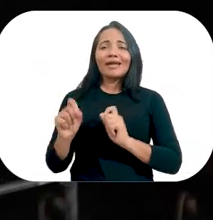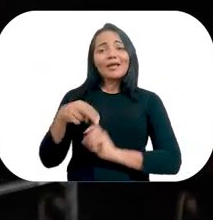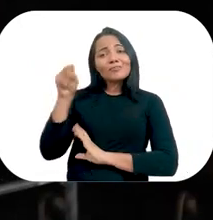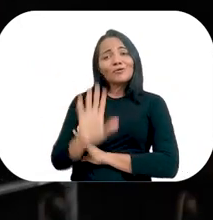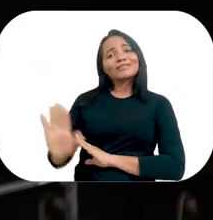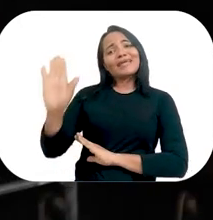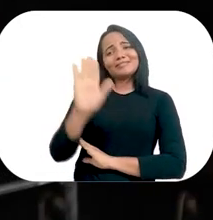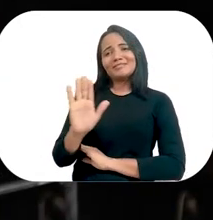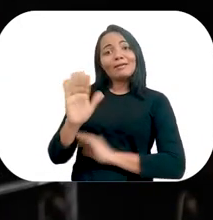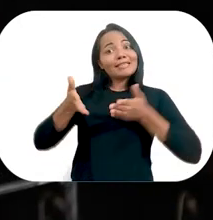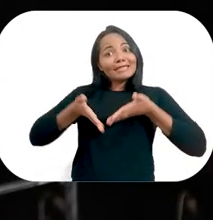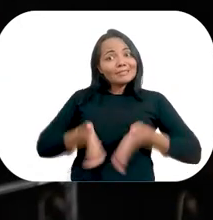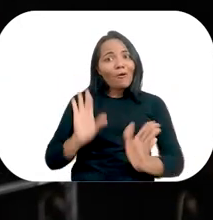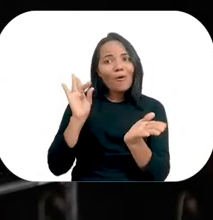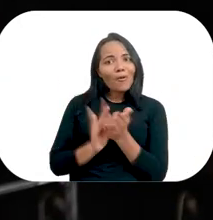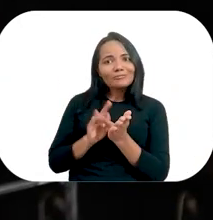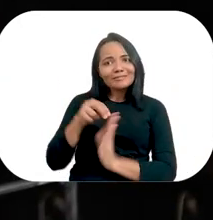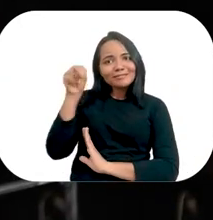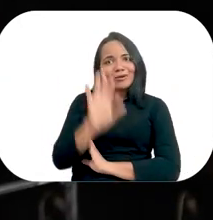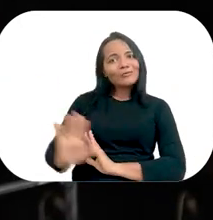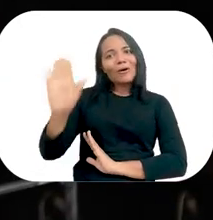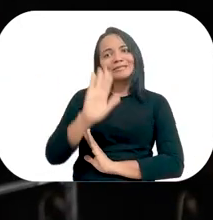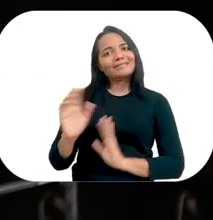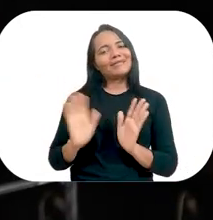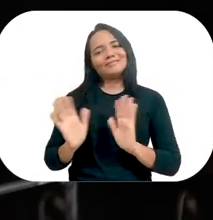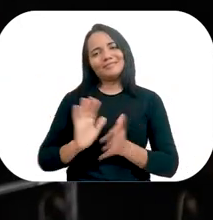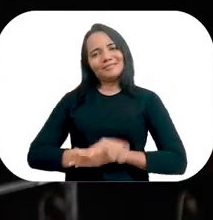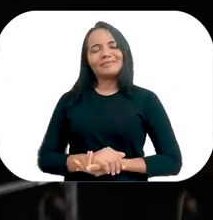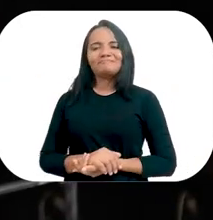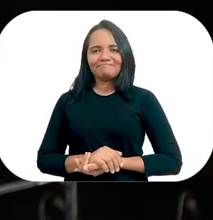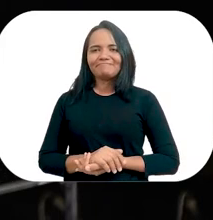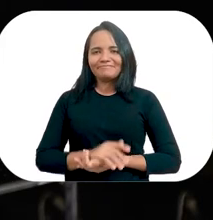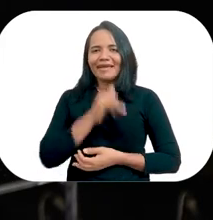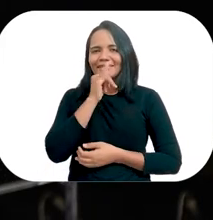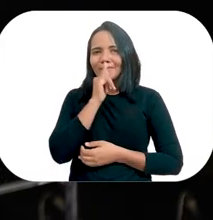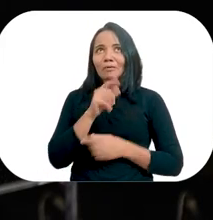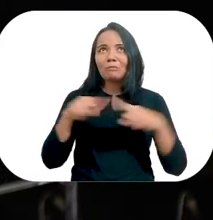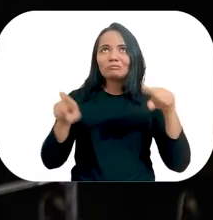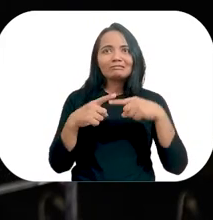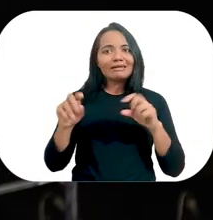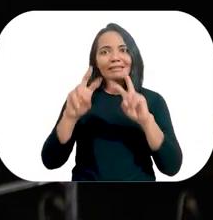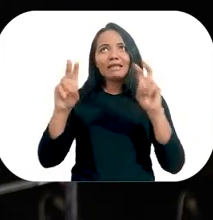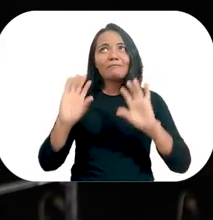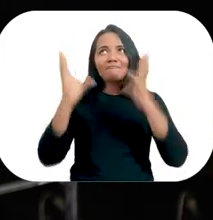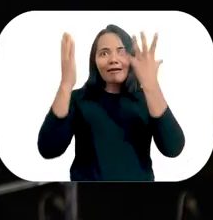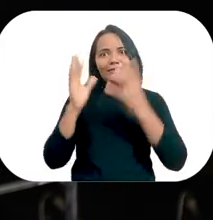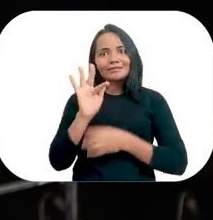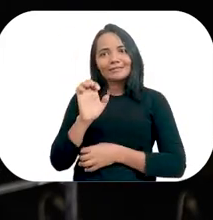nordestino que não nasceu no Nordeste. Né? As letras dele, por exemplo, aquela festa, é um negócio,